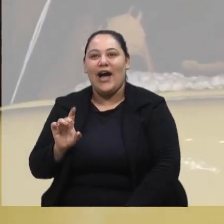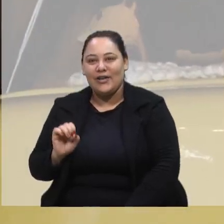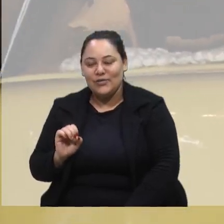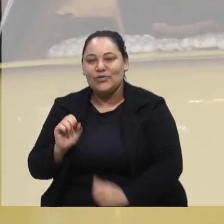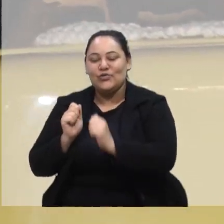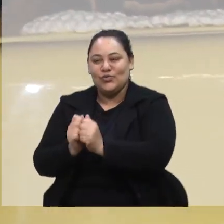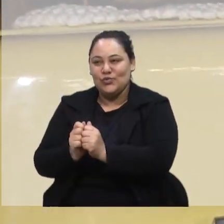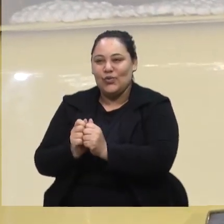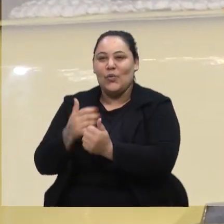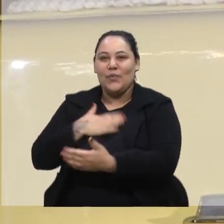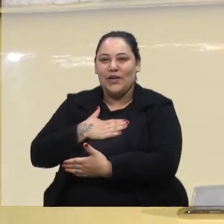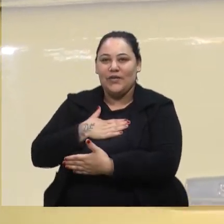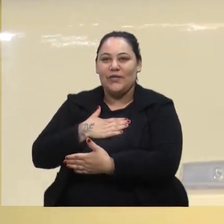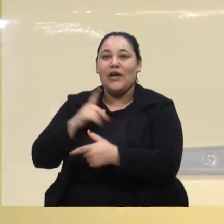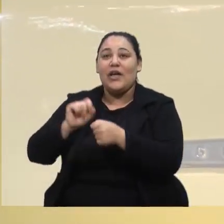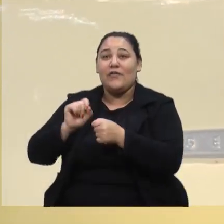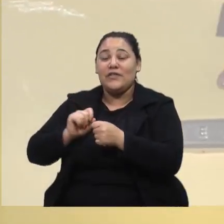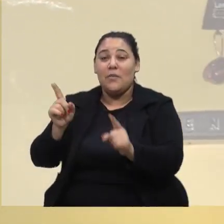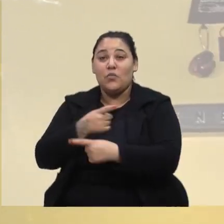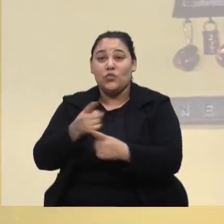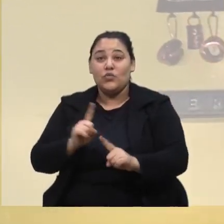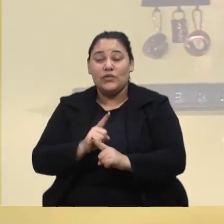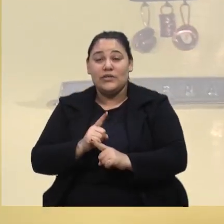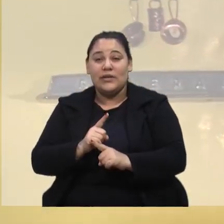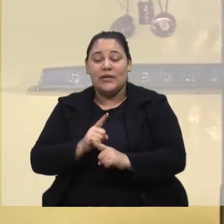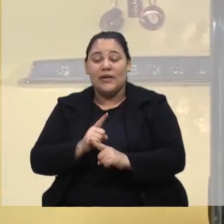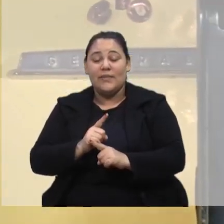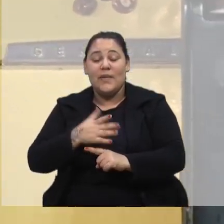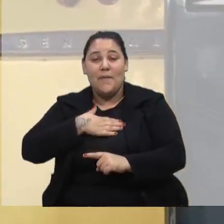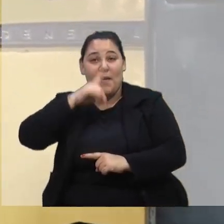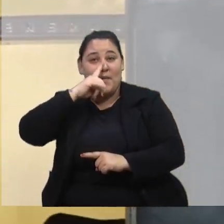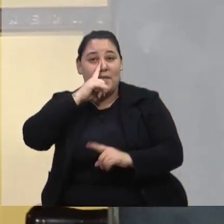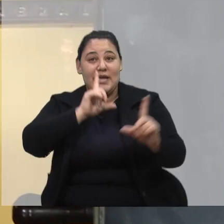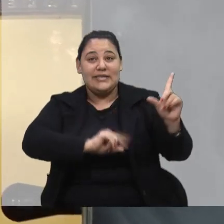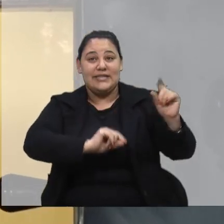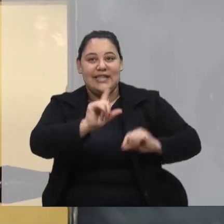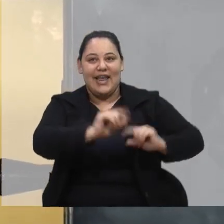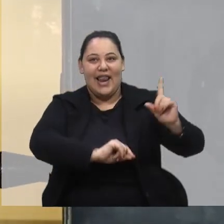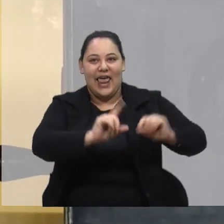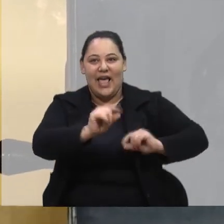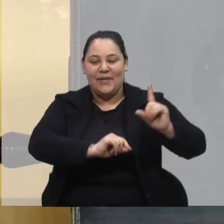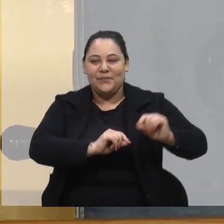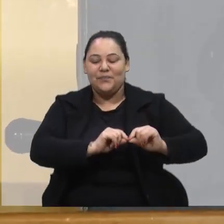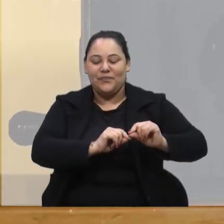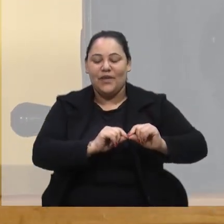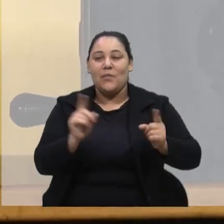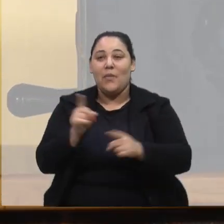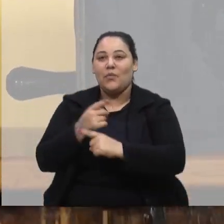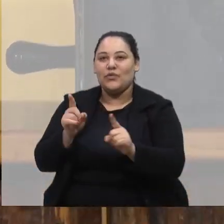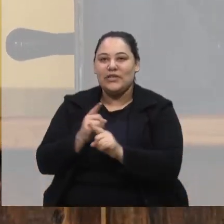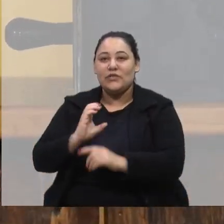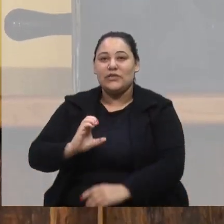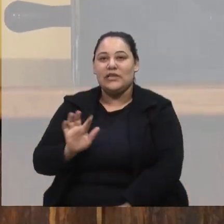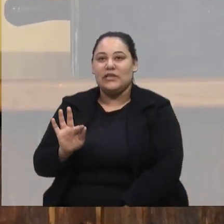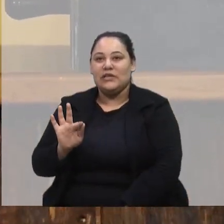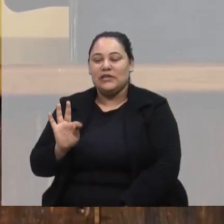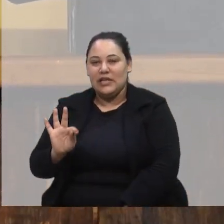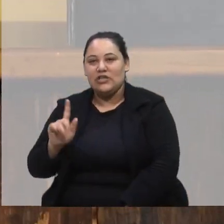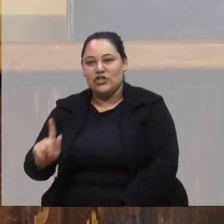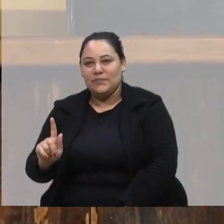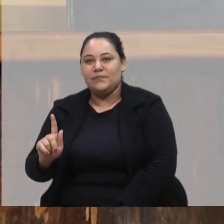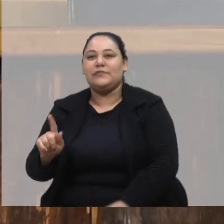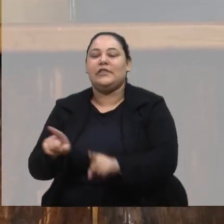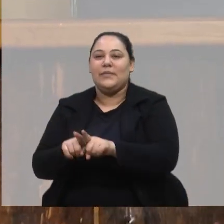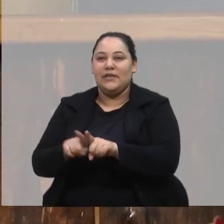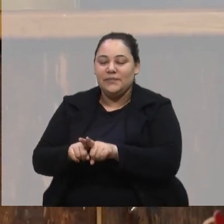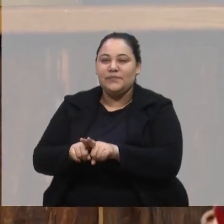mãe, Estrela, que é uma música do Bruneto, que foi a entrada do CTG Negrinho do Pastoreio. E ali eu comecei